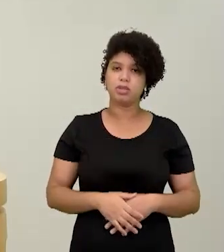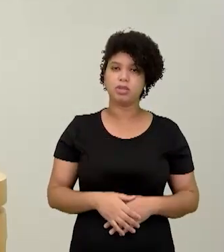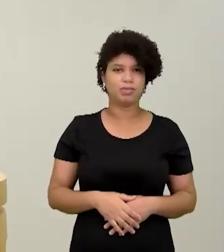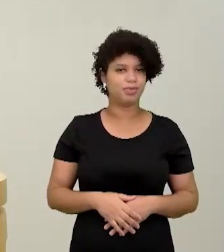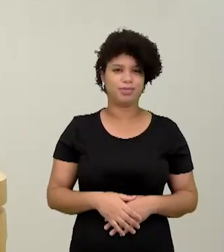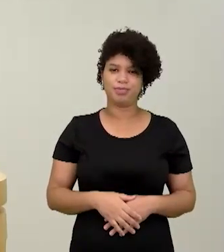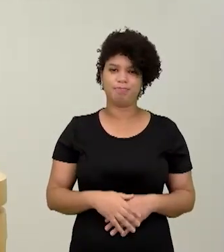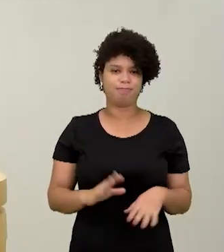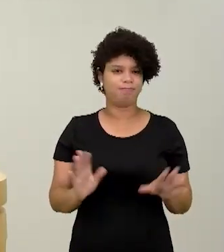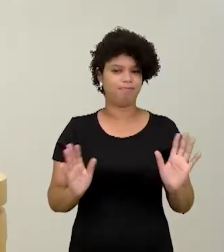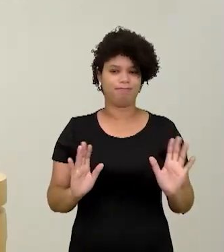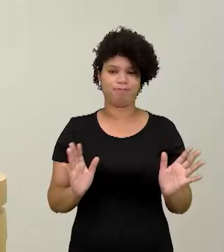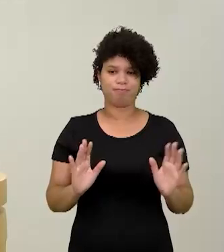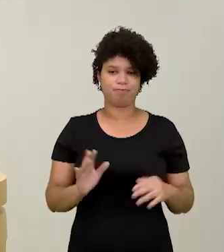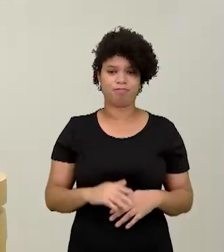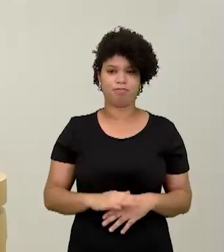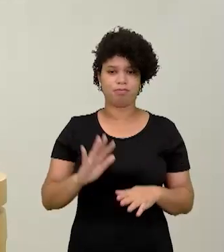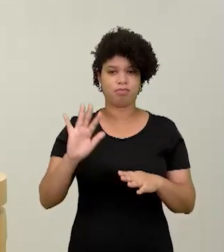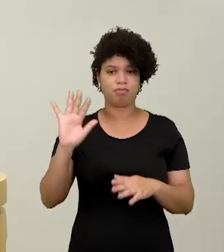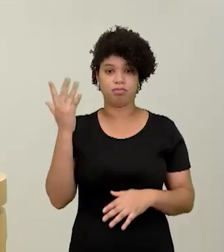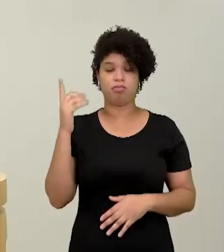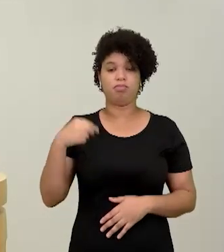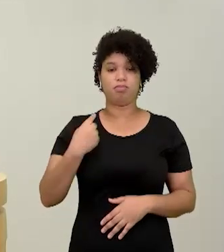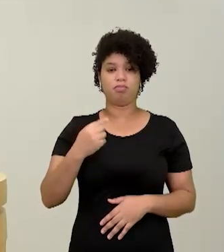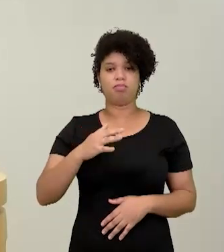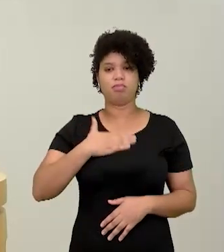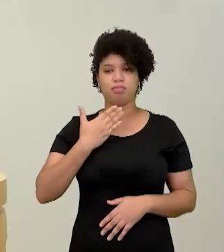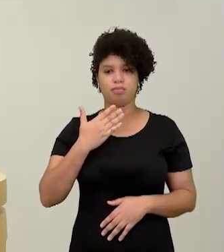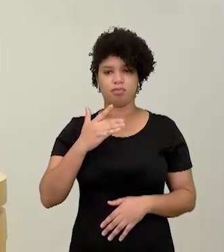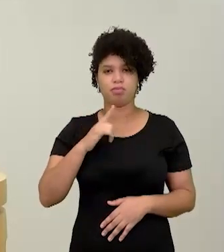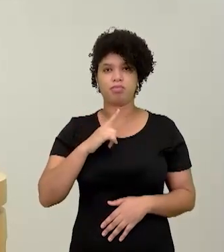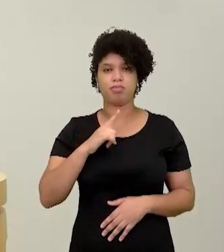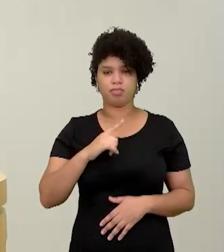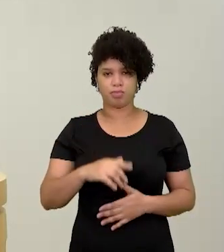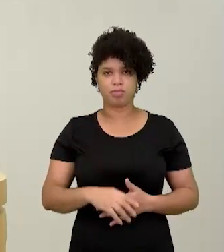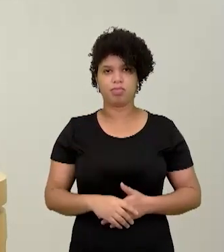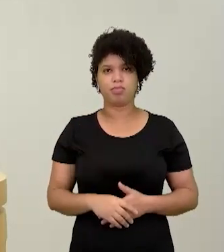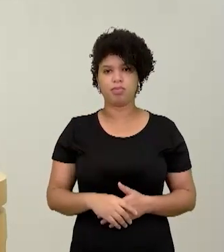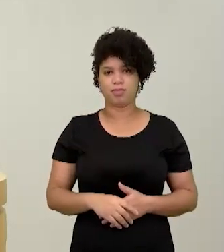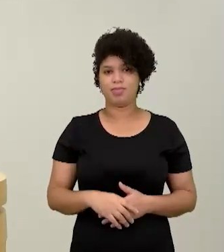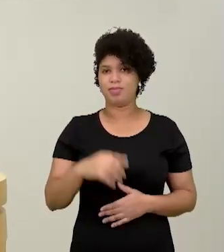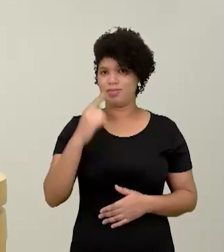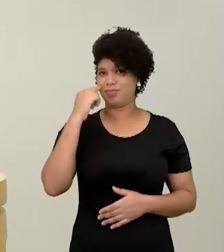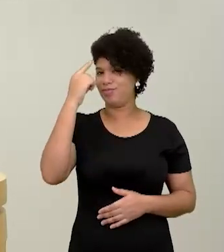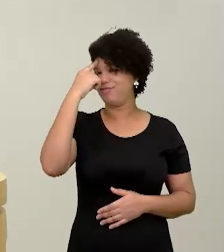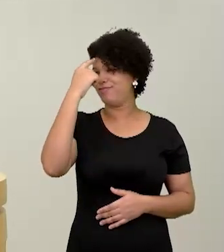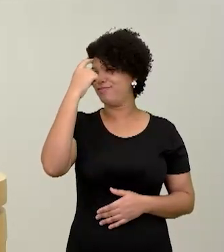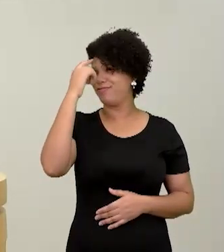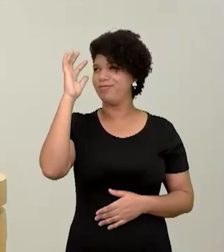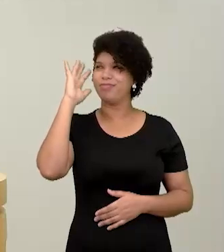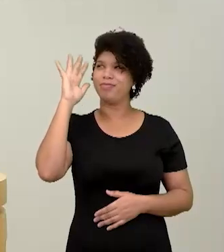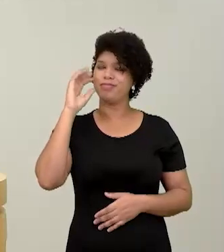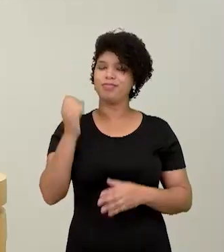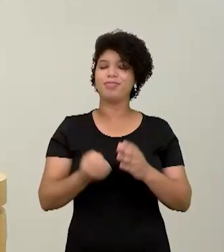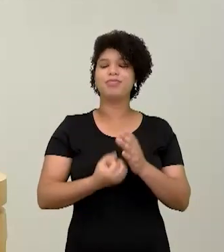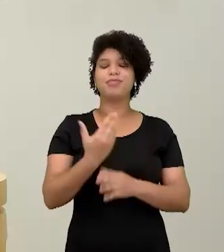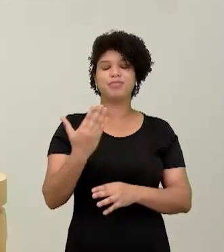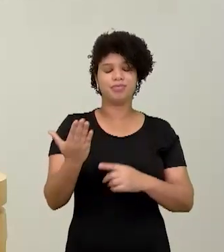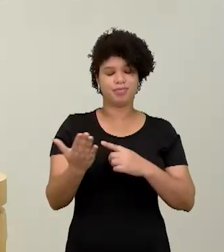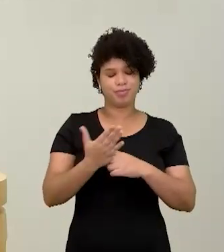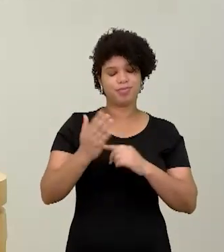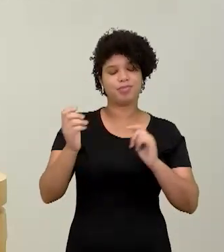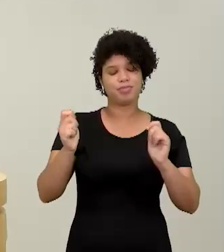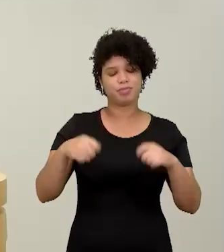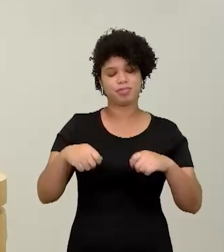Não, as coisas aconteceram e a gente foi pego de surpresa. Então, uma dose aí de imaginação criativa pode nos